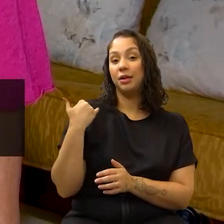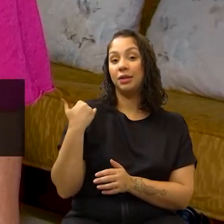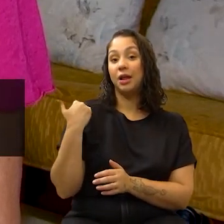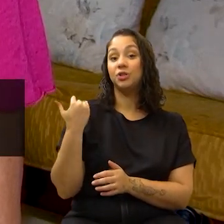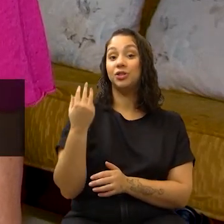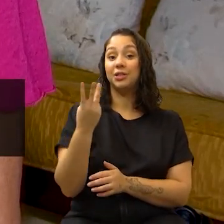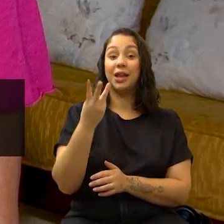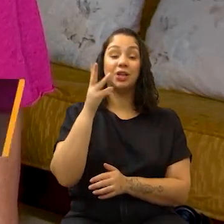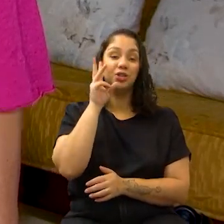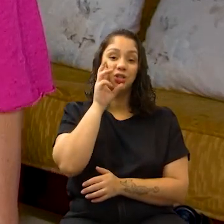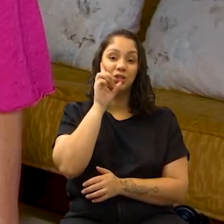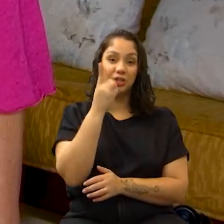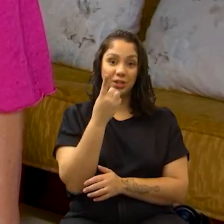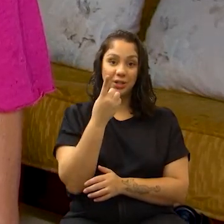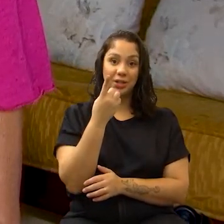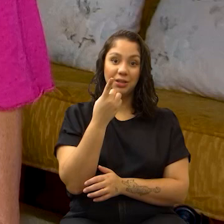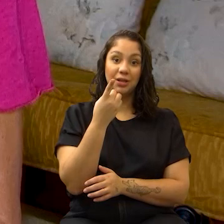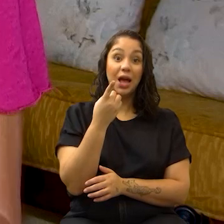então é assim...